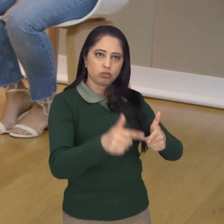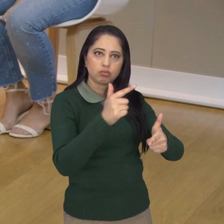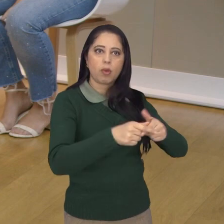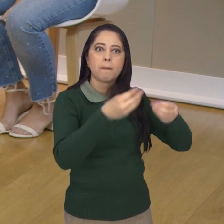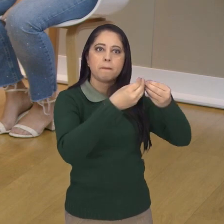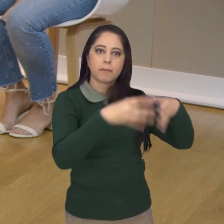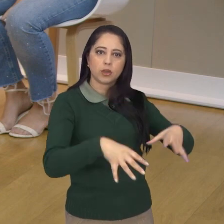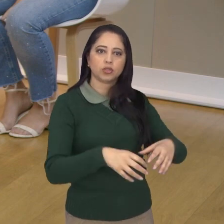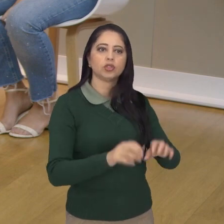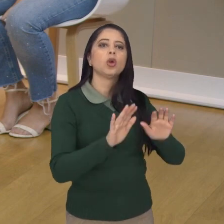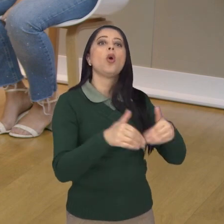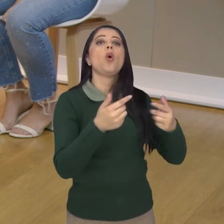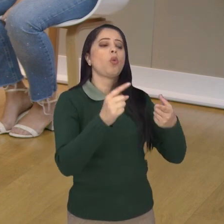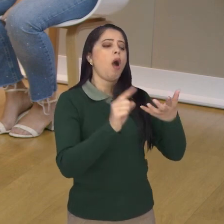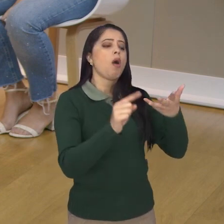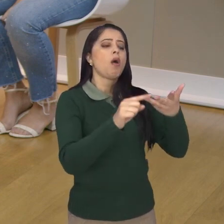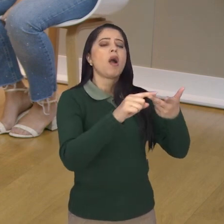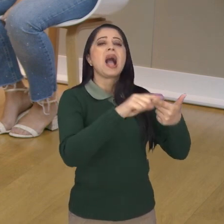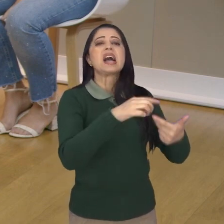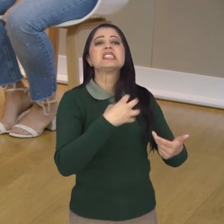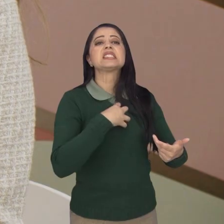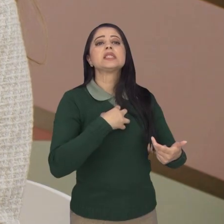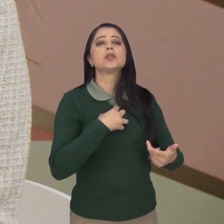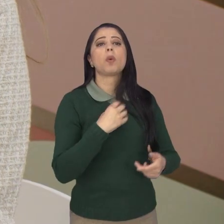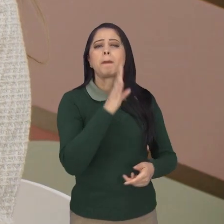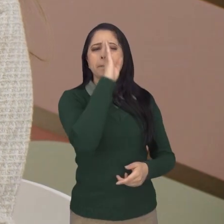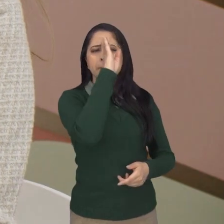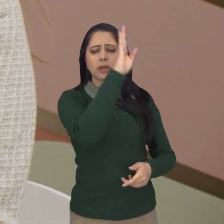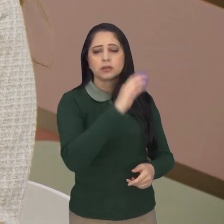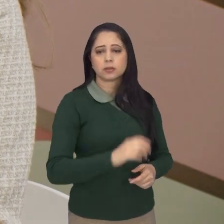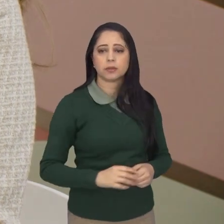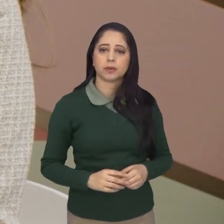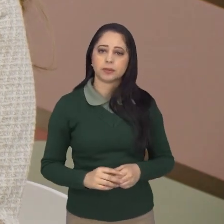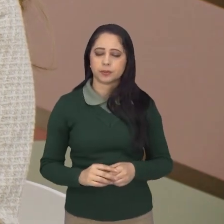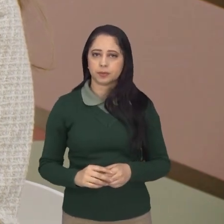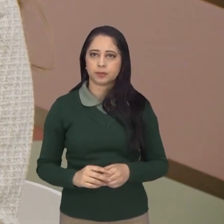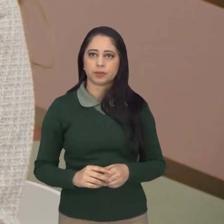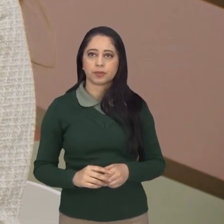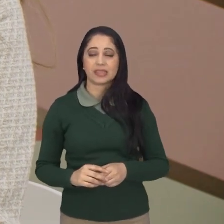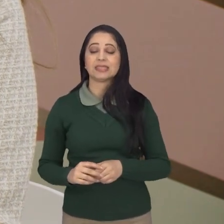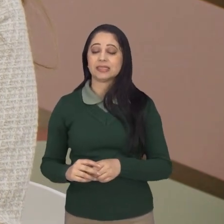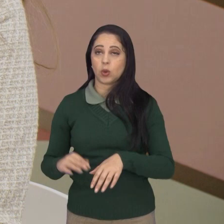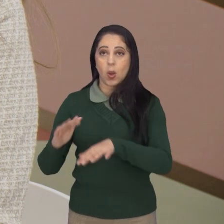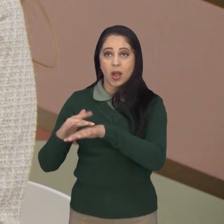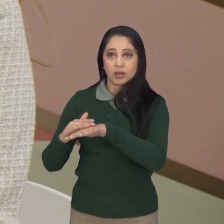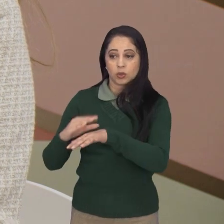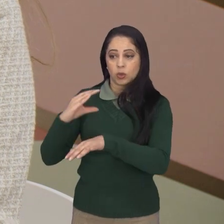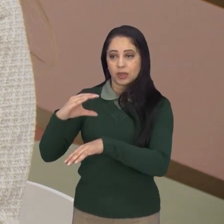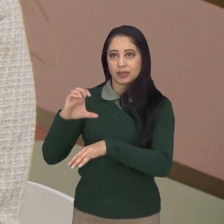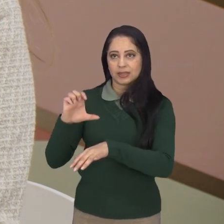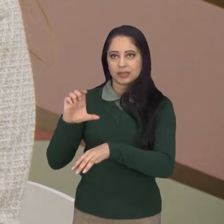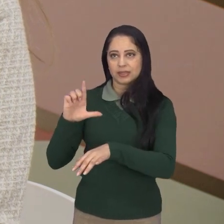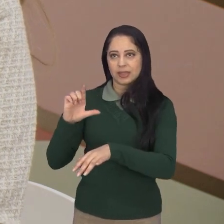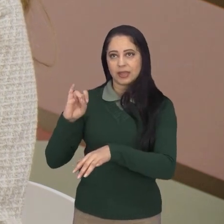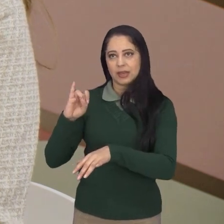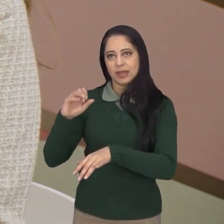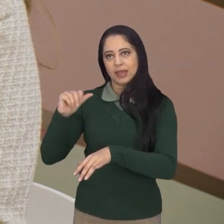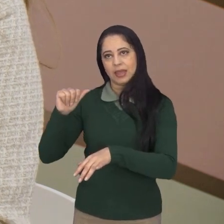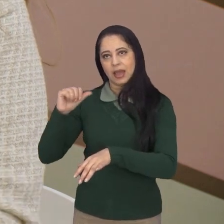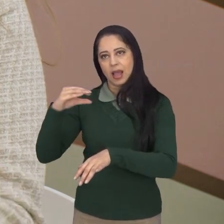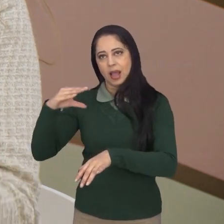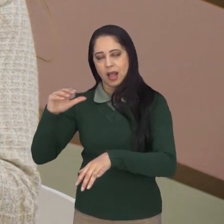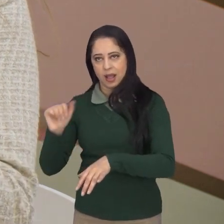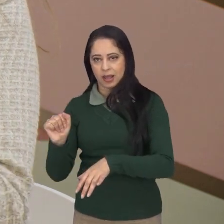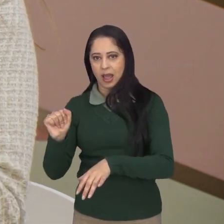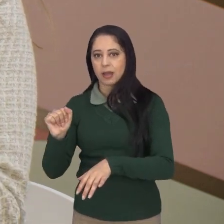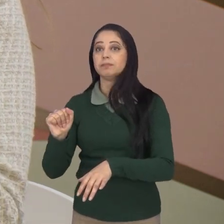danado. Quais são os principais sintomas que as pessoas sentem quando acontece? A gente pode ter, né, na doença celíaca, é uma doença autoimune, então a